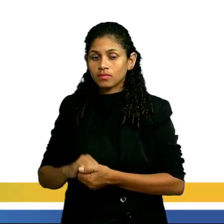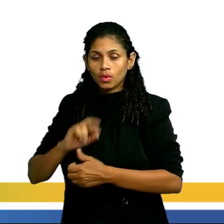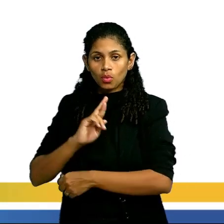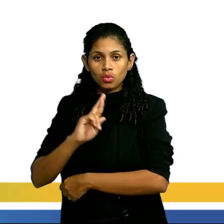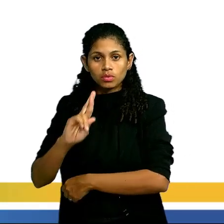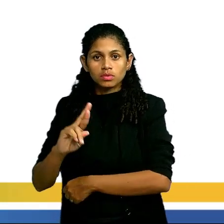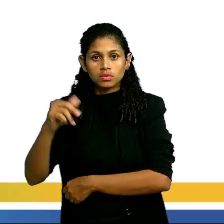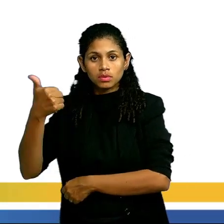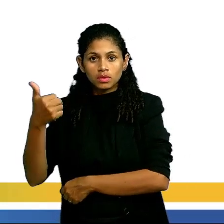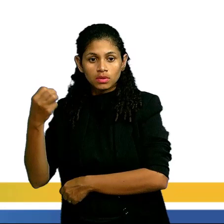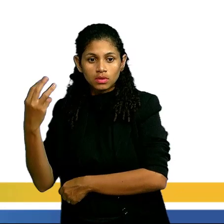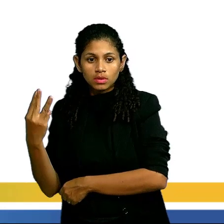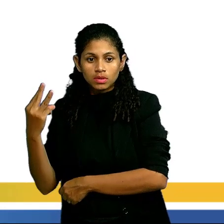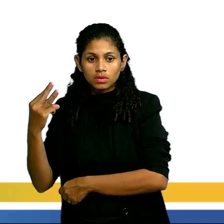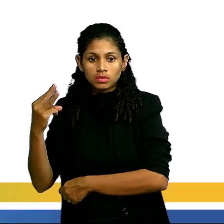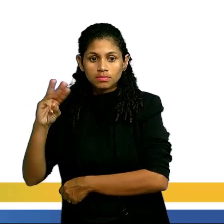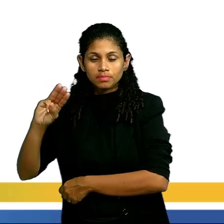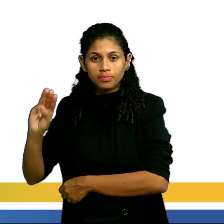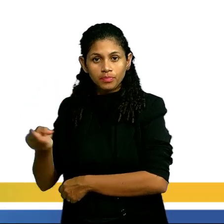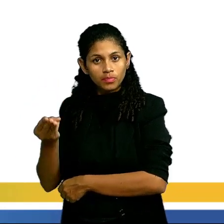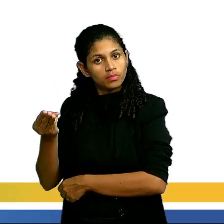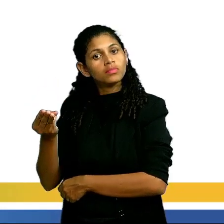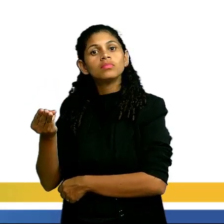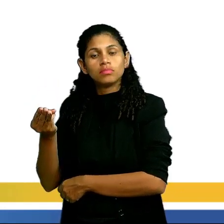é igual a 13.500.